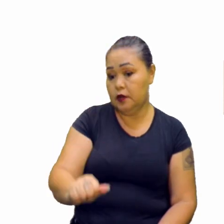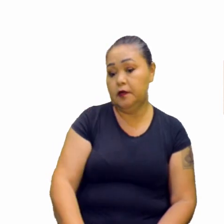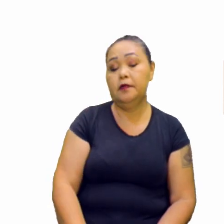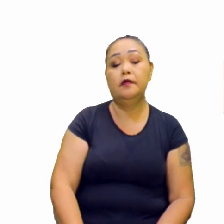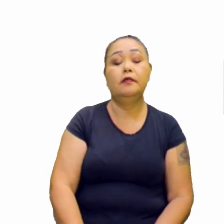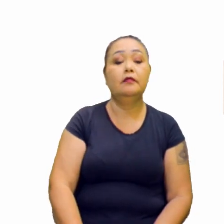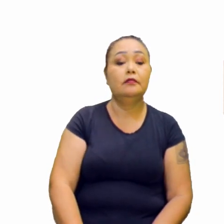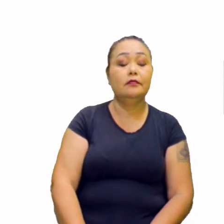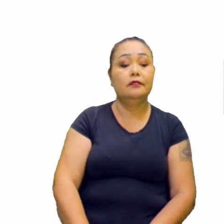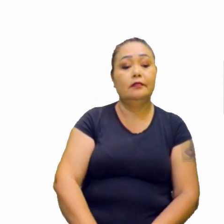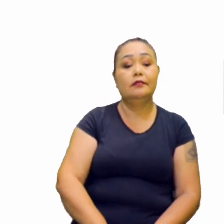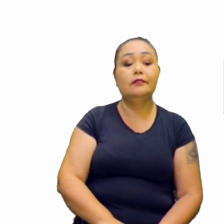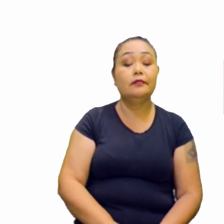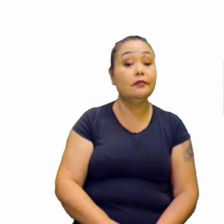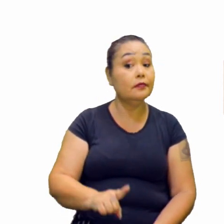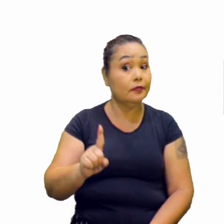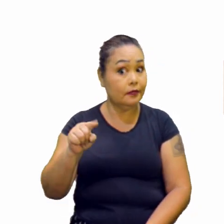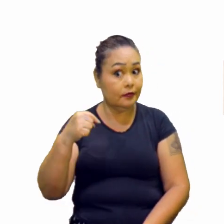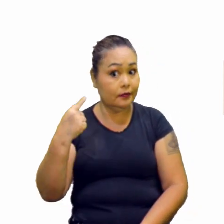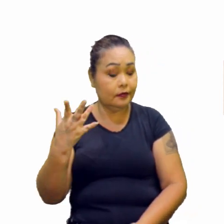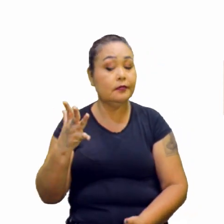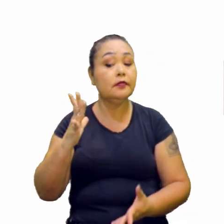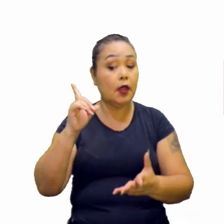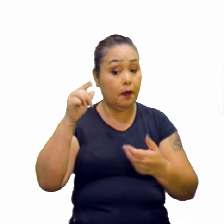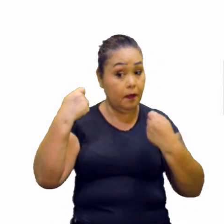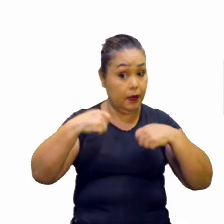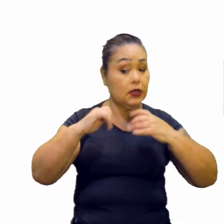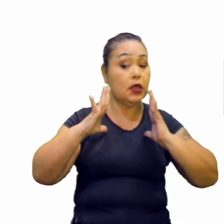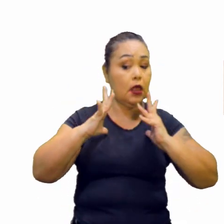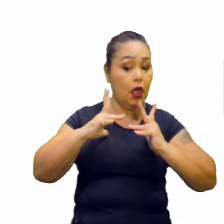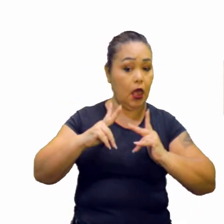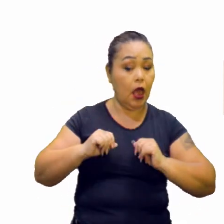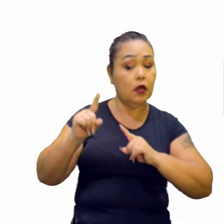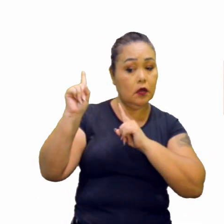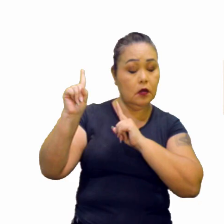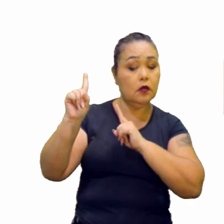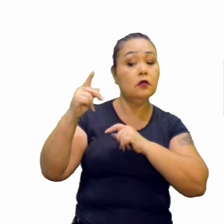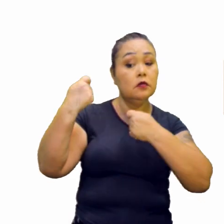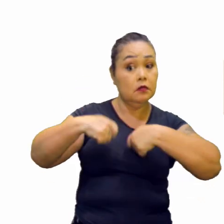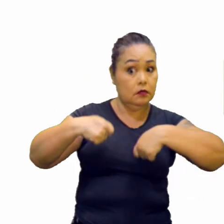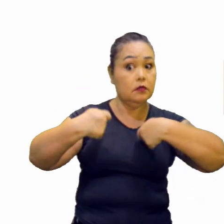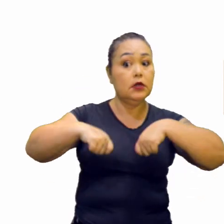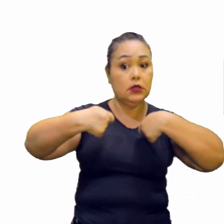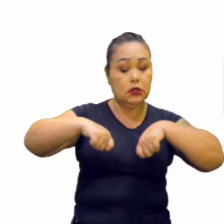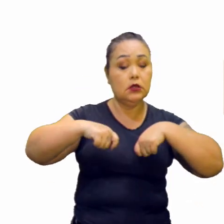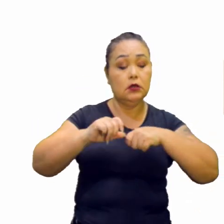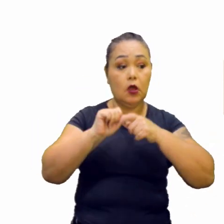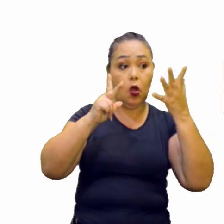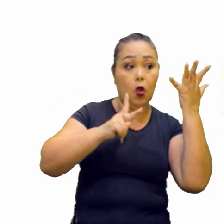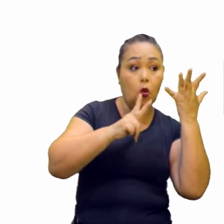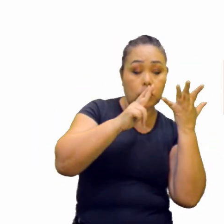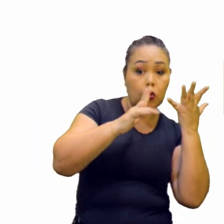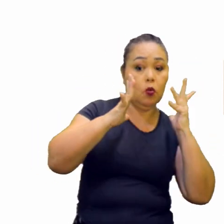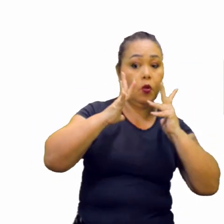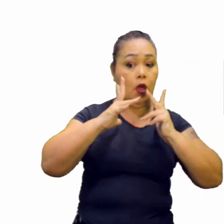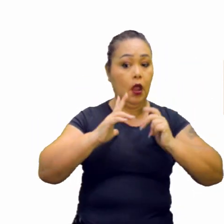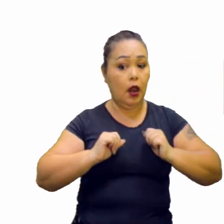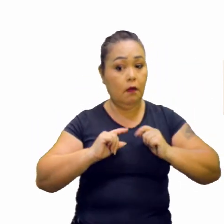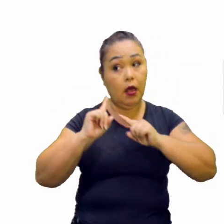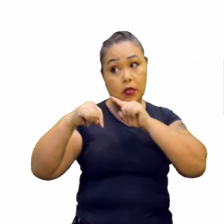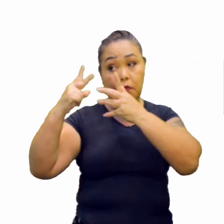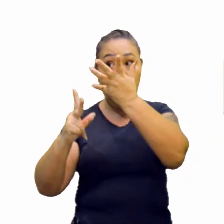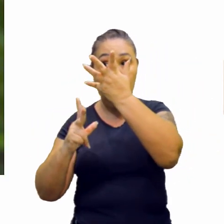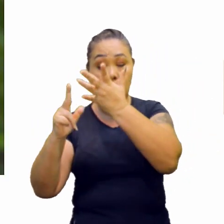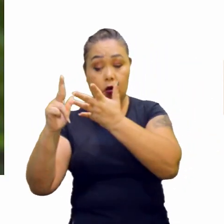tá? E aí, a higienização, ela se faz necessária durante o processo de utilização